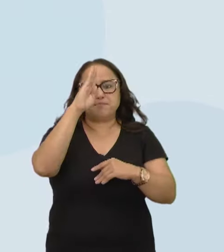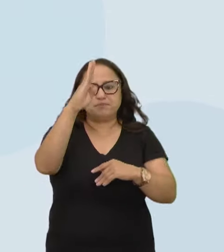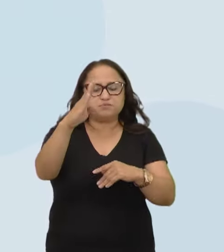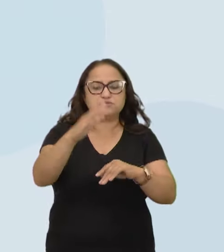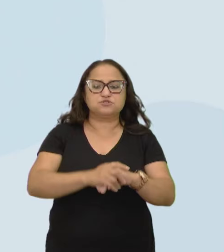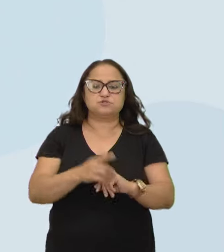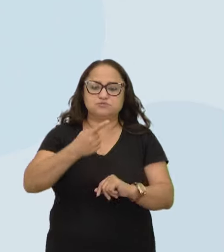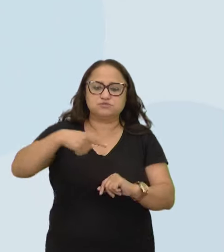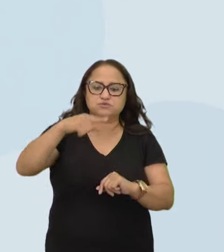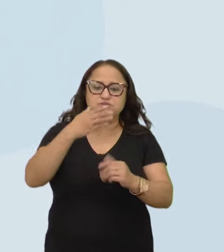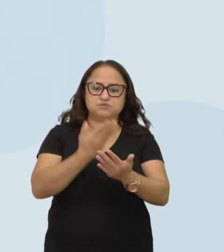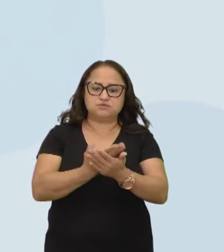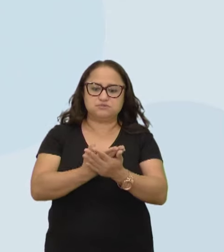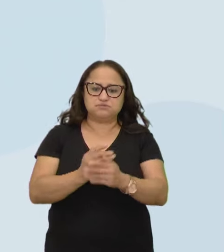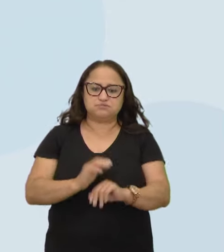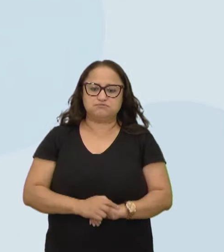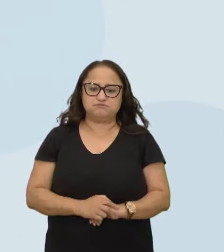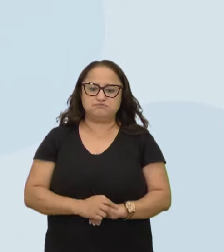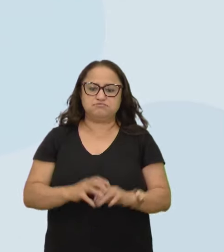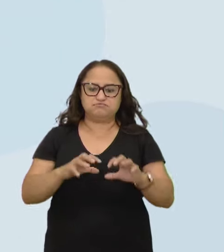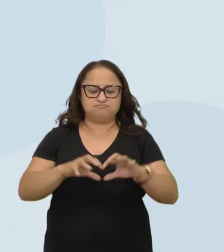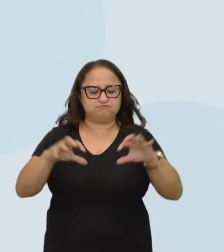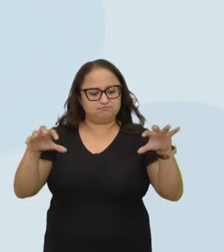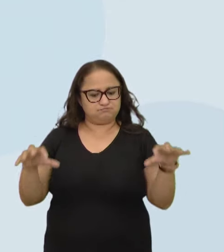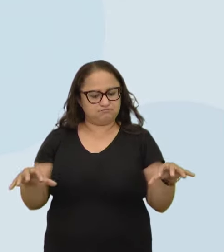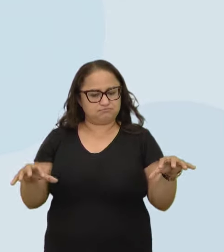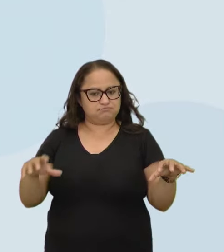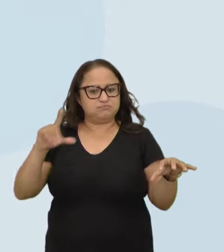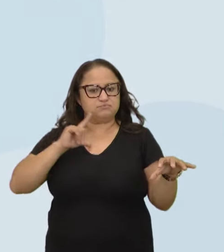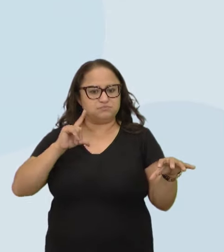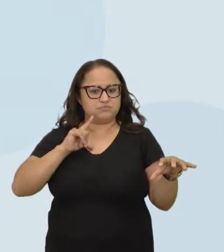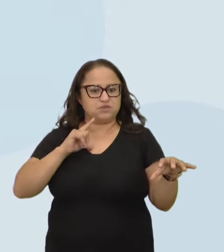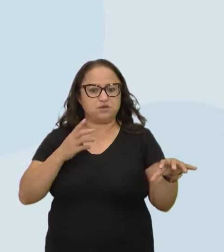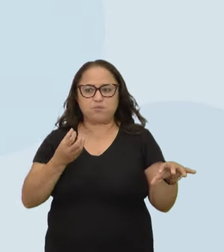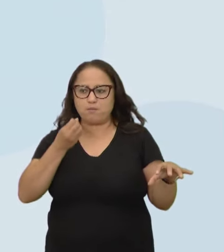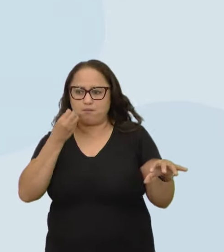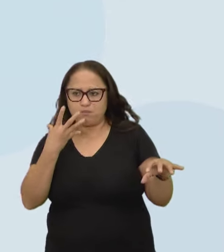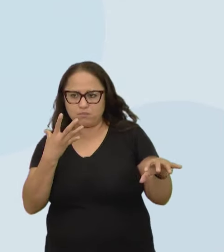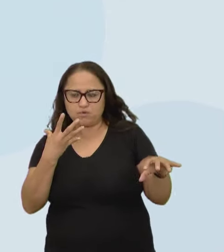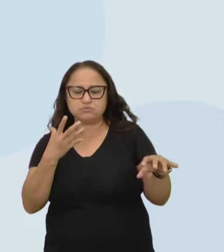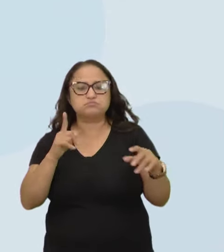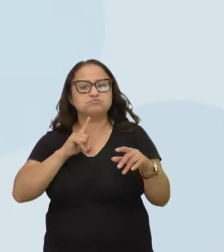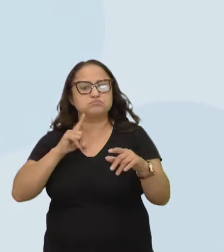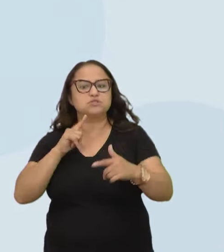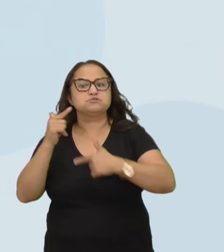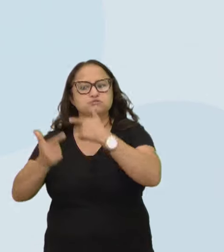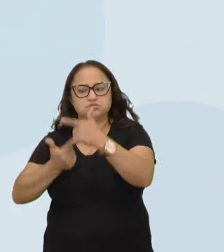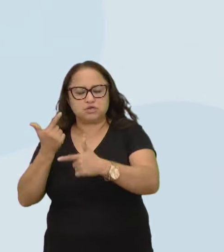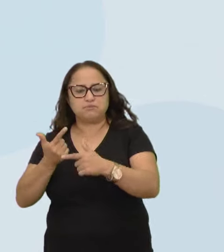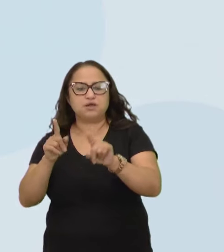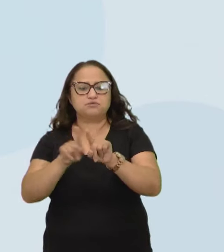aula. Separar essa questão dos bens e serviços e da